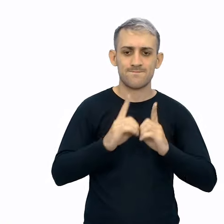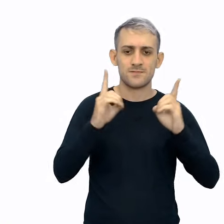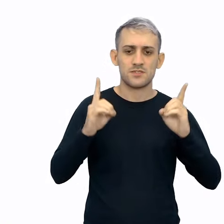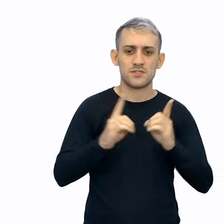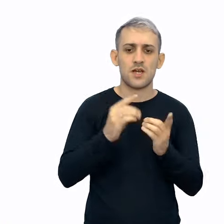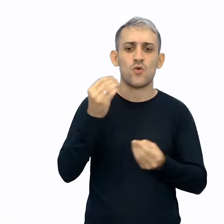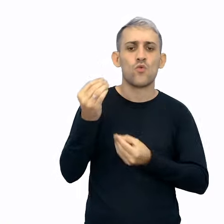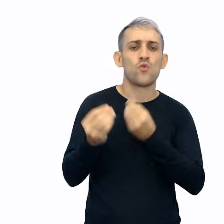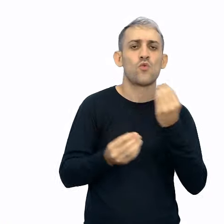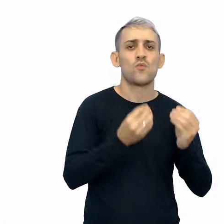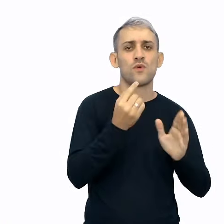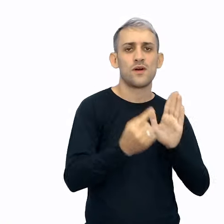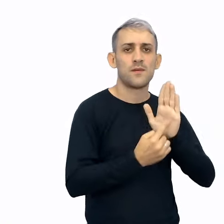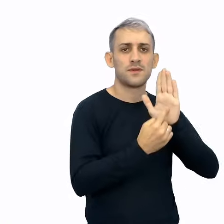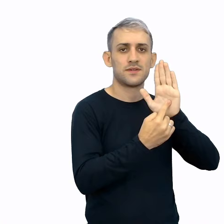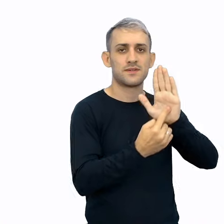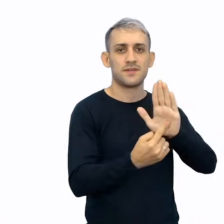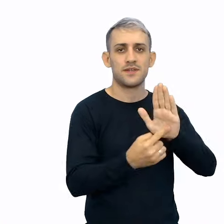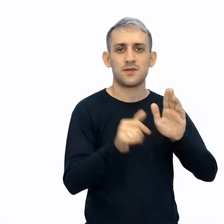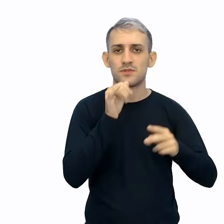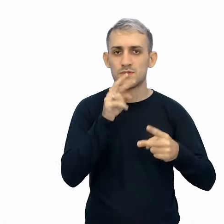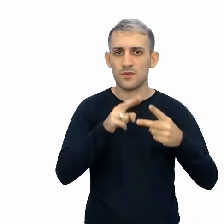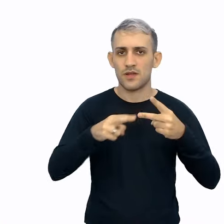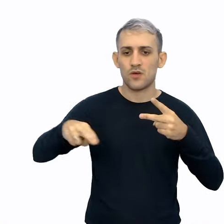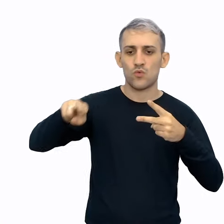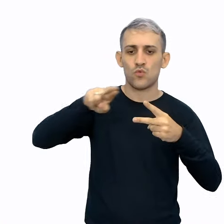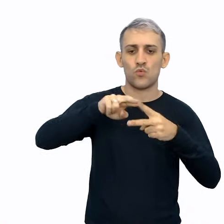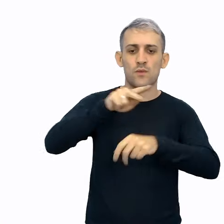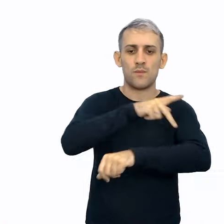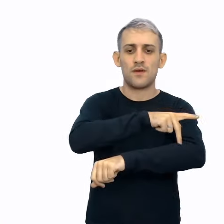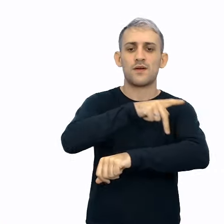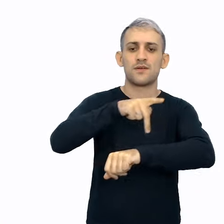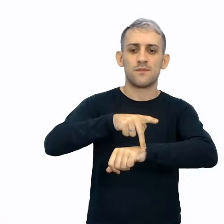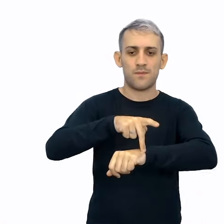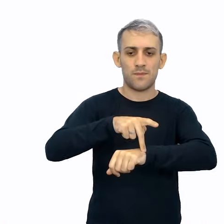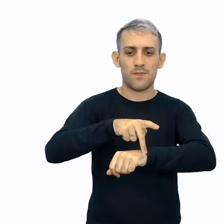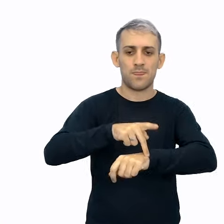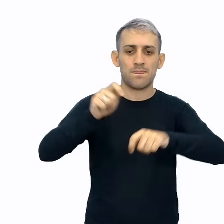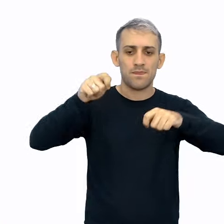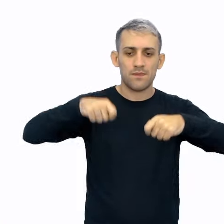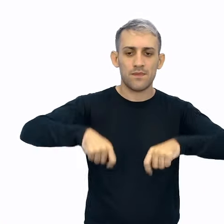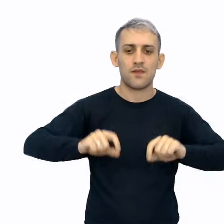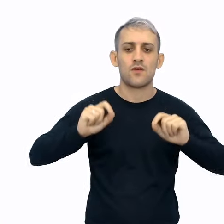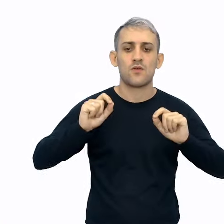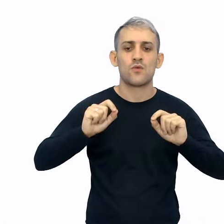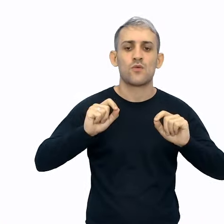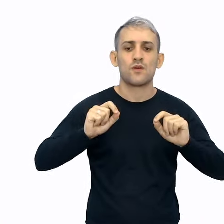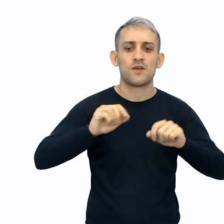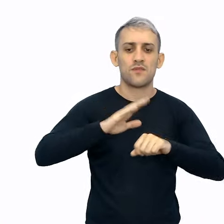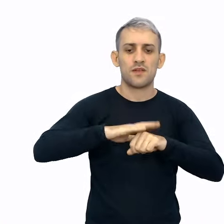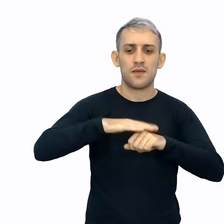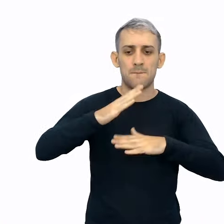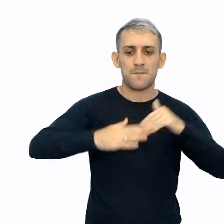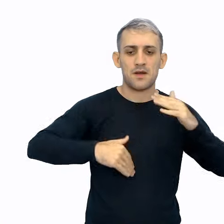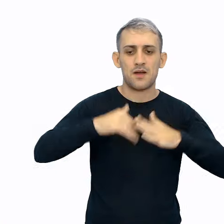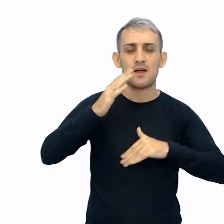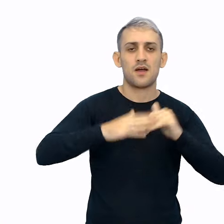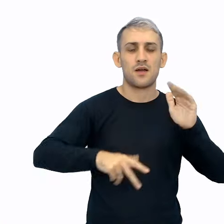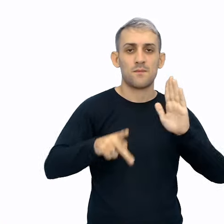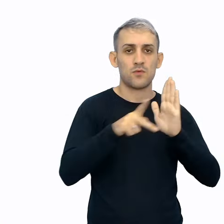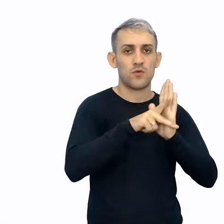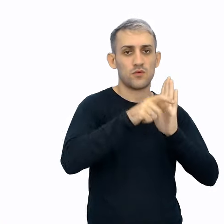ele se apresenta enquanto recurso pedagógico para organizar o ensino de práticas de escrita